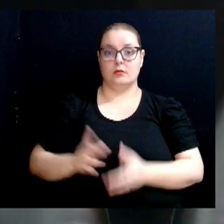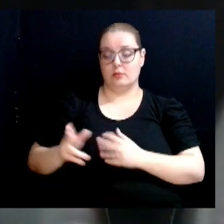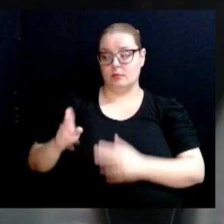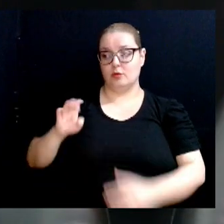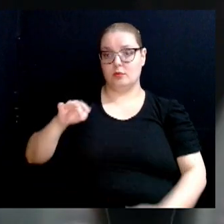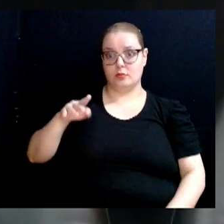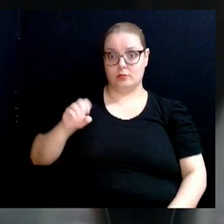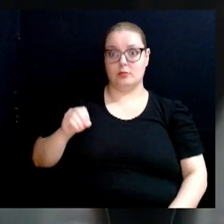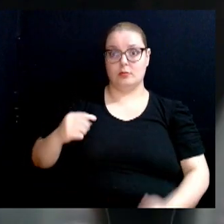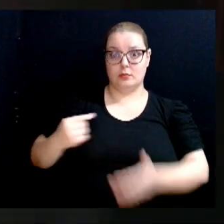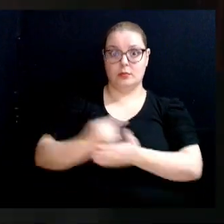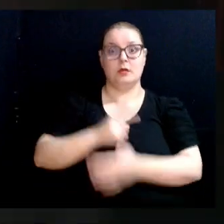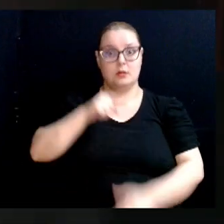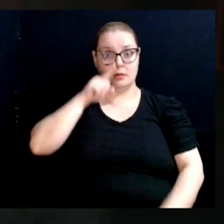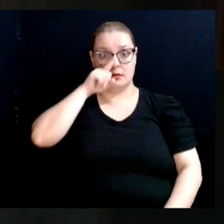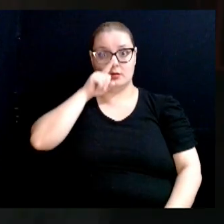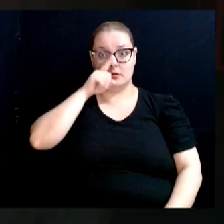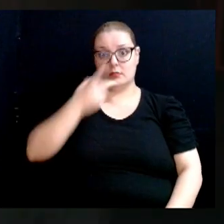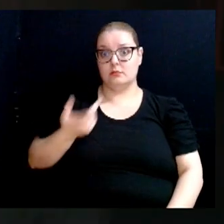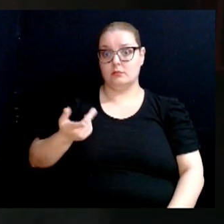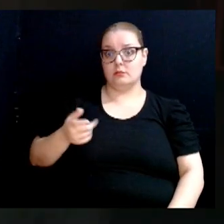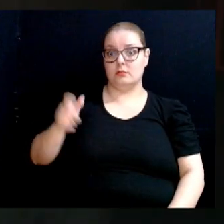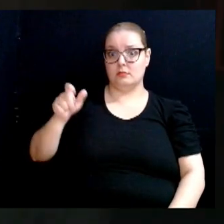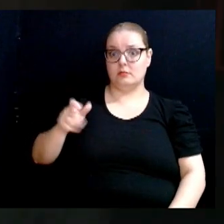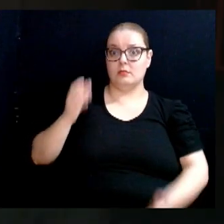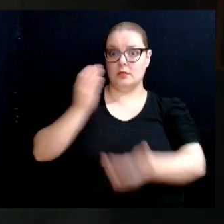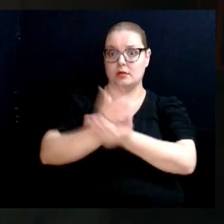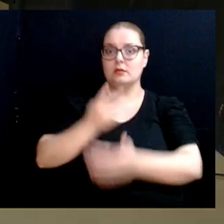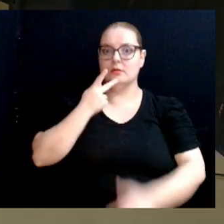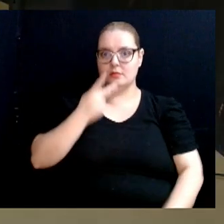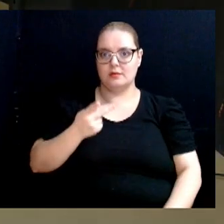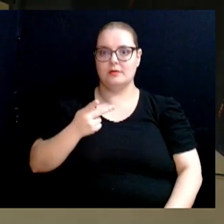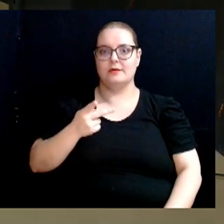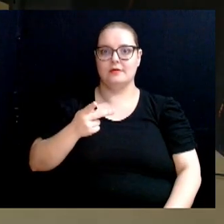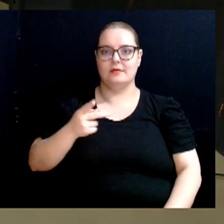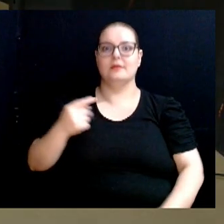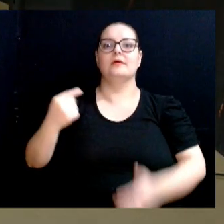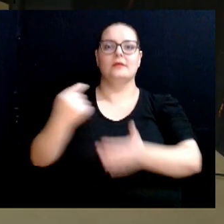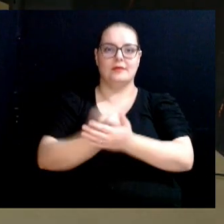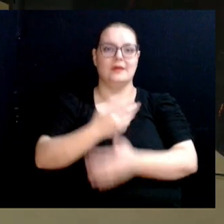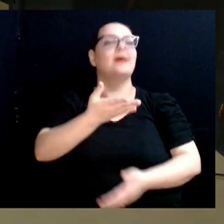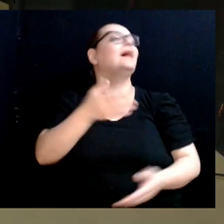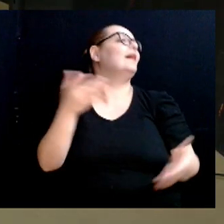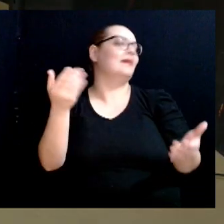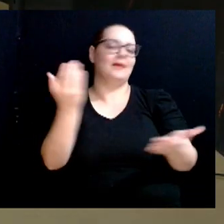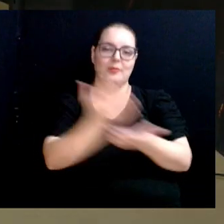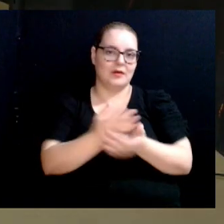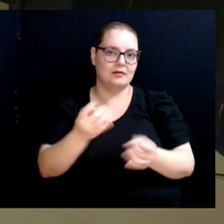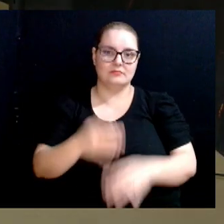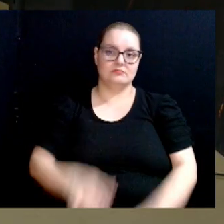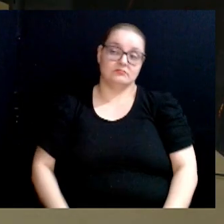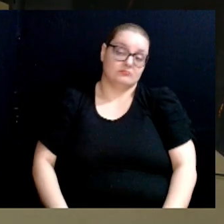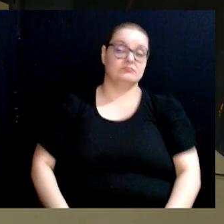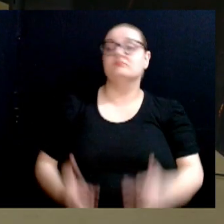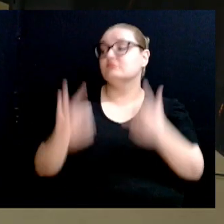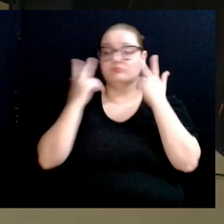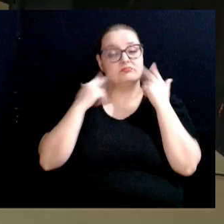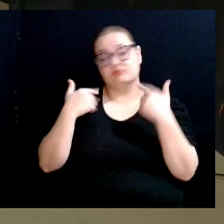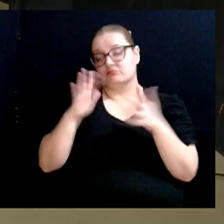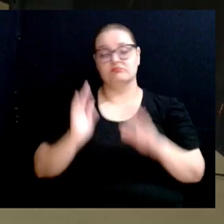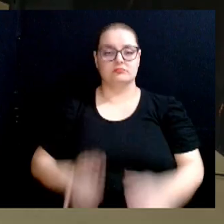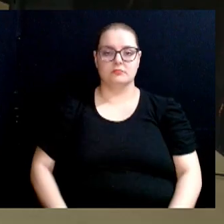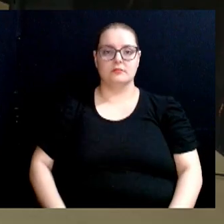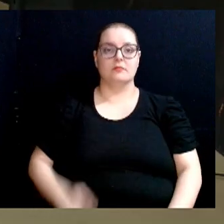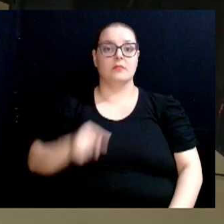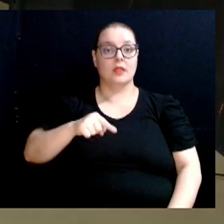A pessoa até para de falar. Aí quando que pergunta, entra o abismo. Não, foi normal. Foi normal. Aí que entra o abismo daquilo